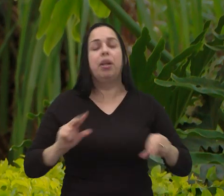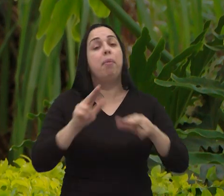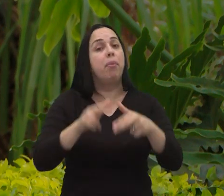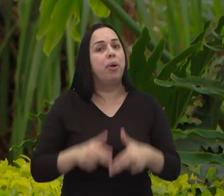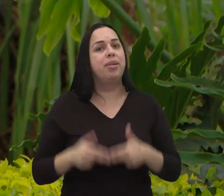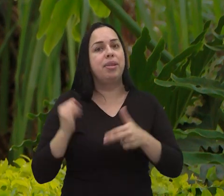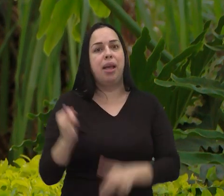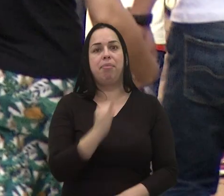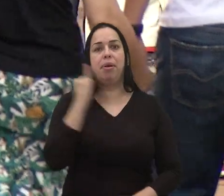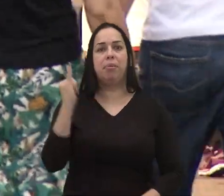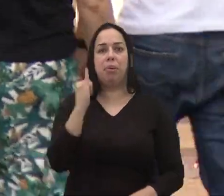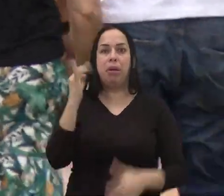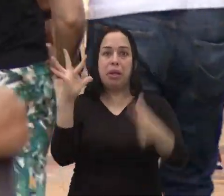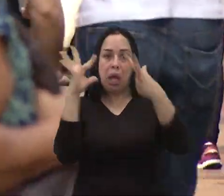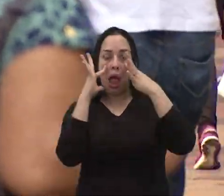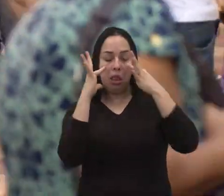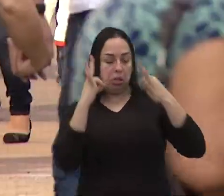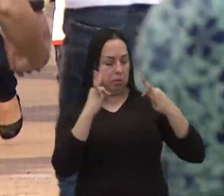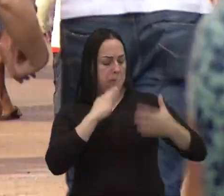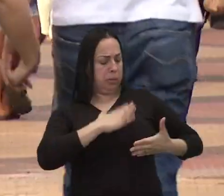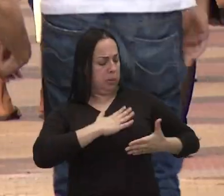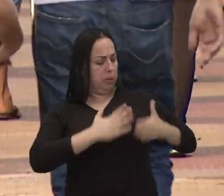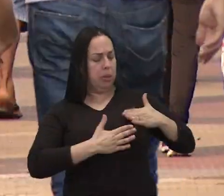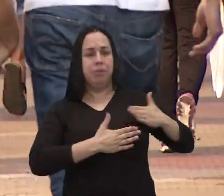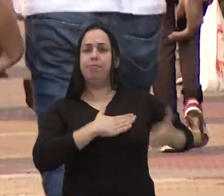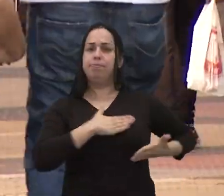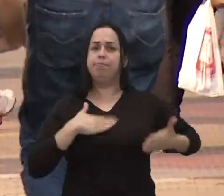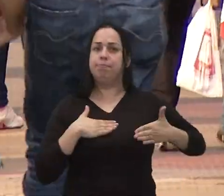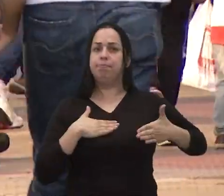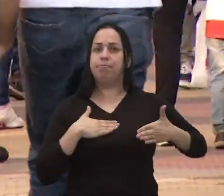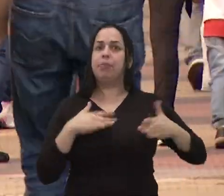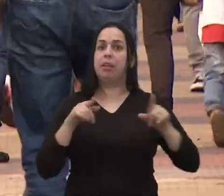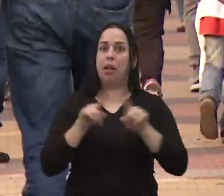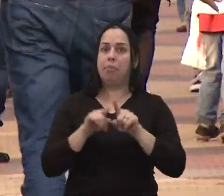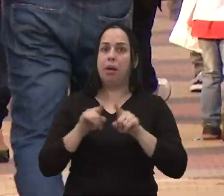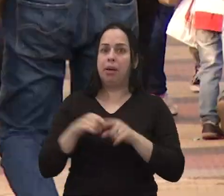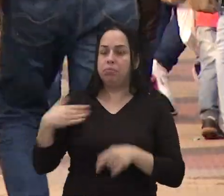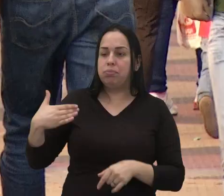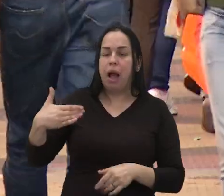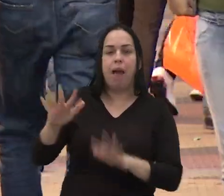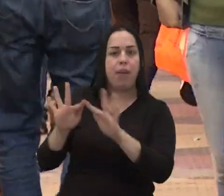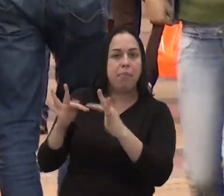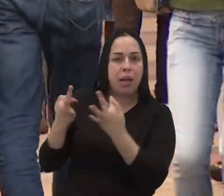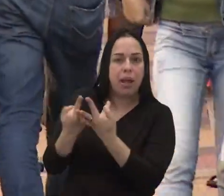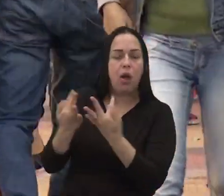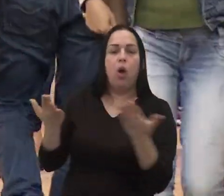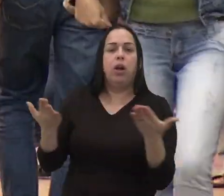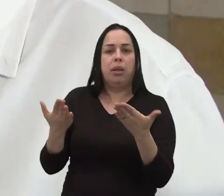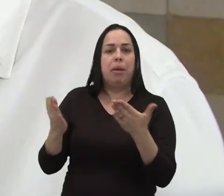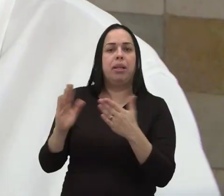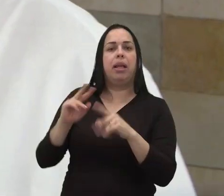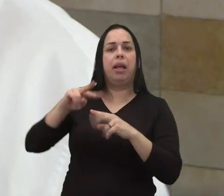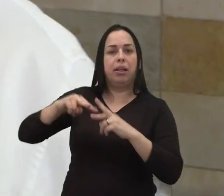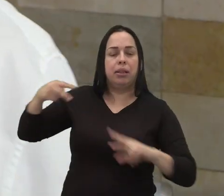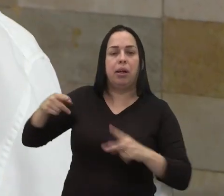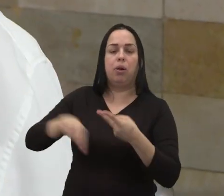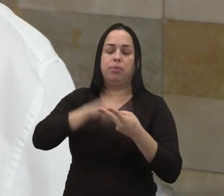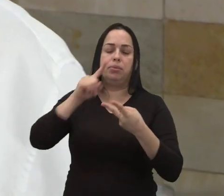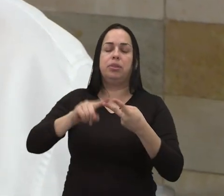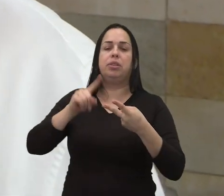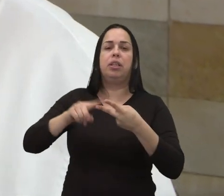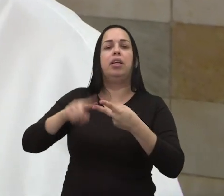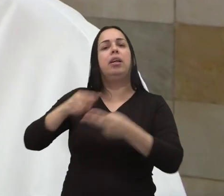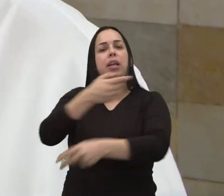mais chances de cura. Por isso, é importante estar atenta aos sinais da doença e também aos fatores de risco. Fatores de risco hoje